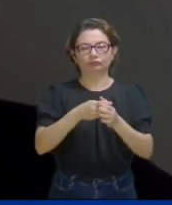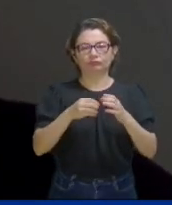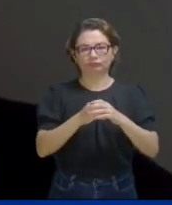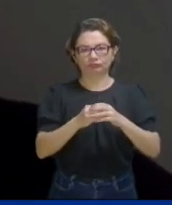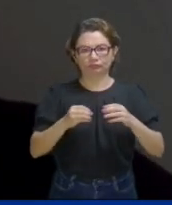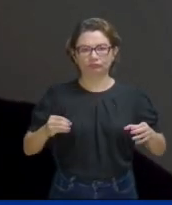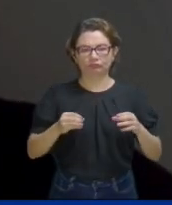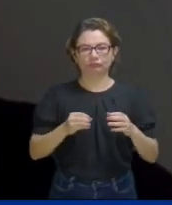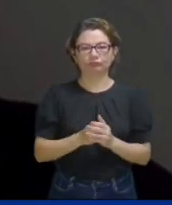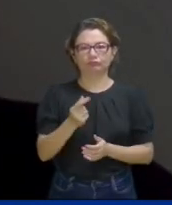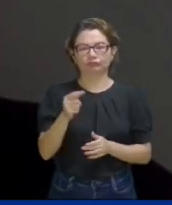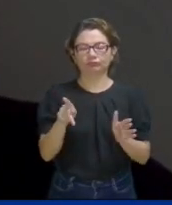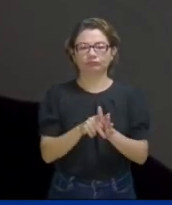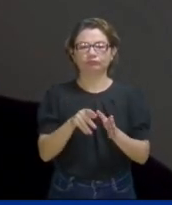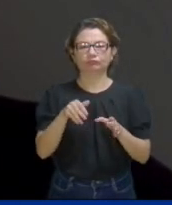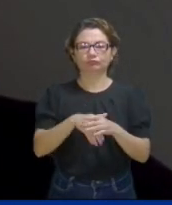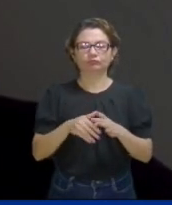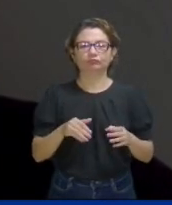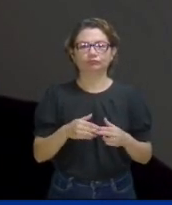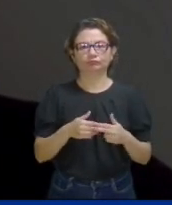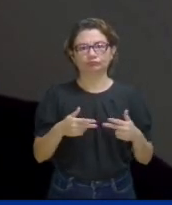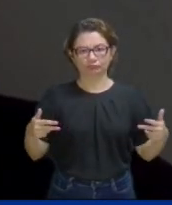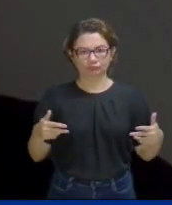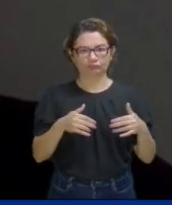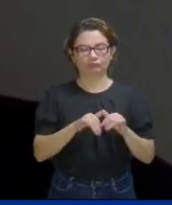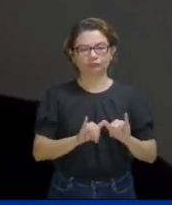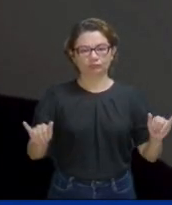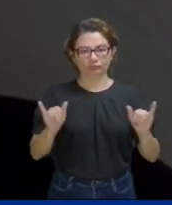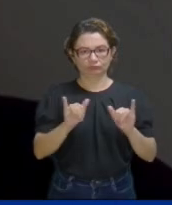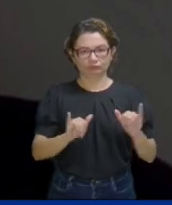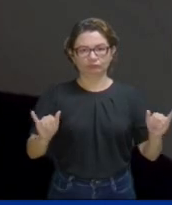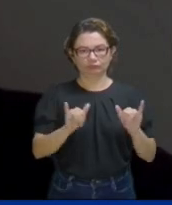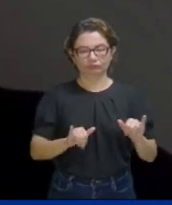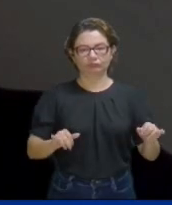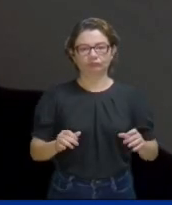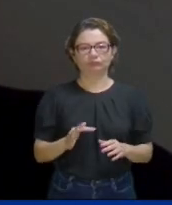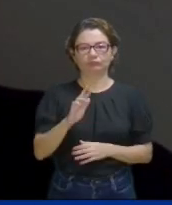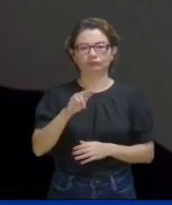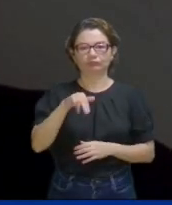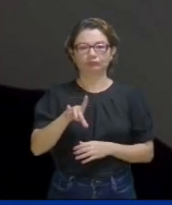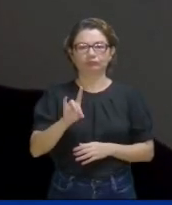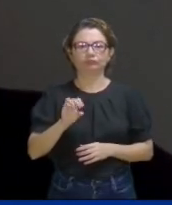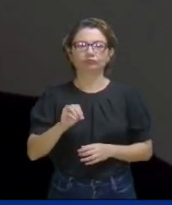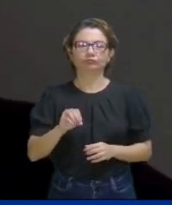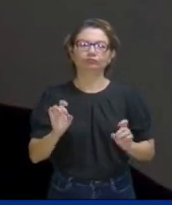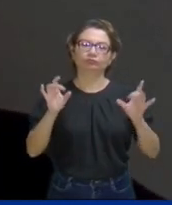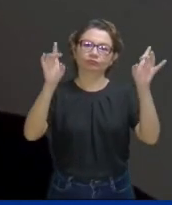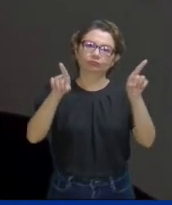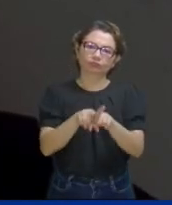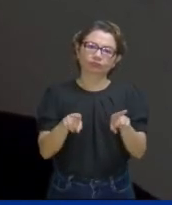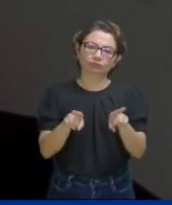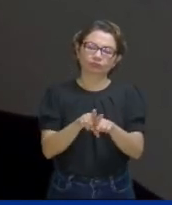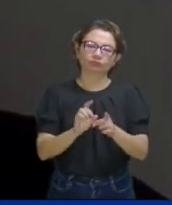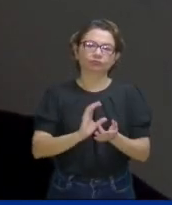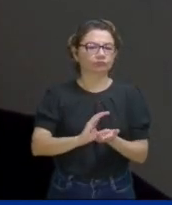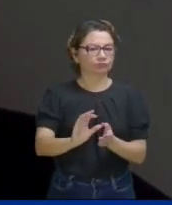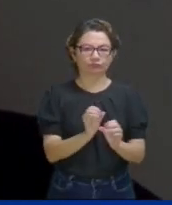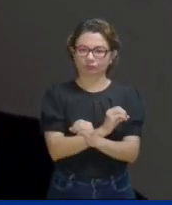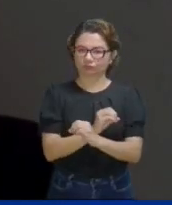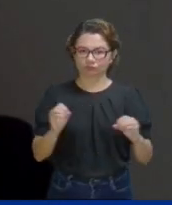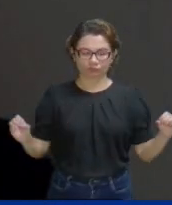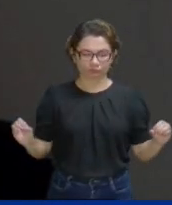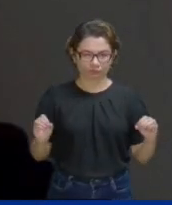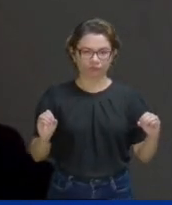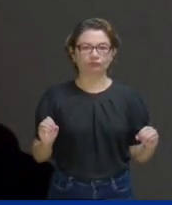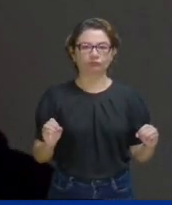cotas do Fundo Partidário e do Fundo Especial de Financiamento de Campanha pela agremiação estadual, enquanto perdurar a